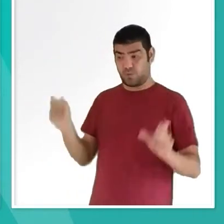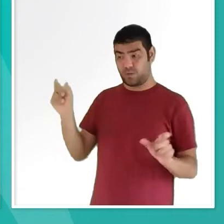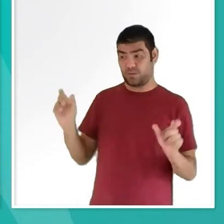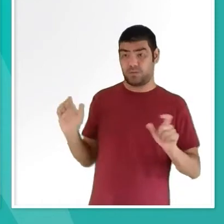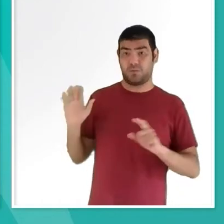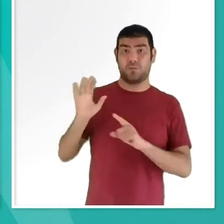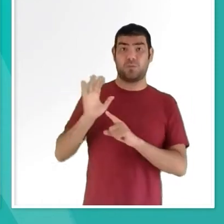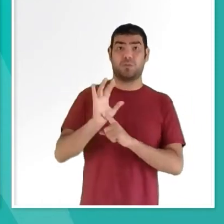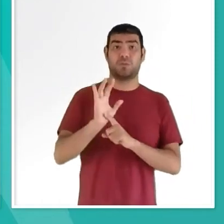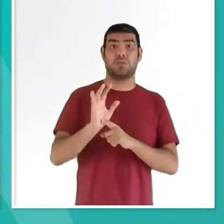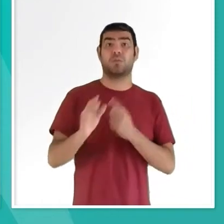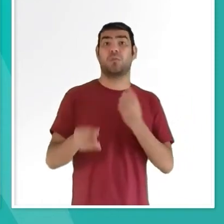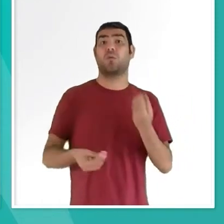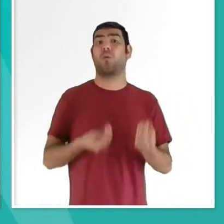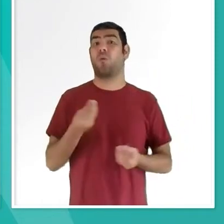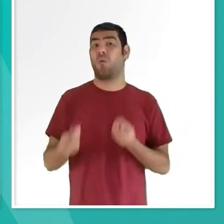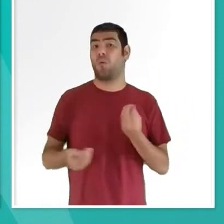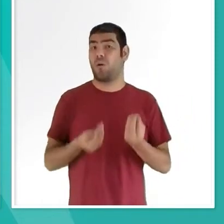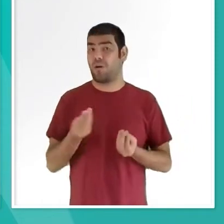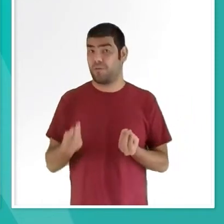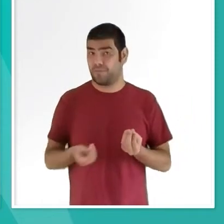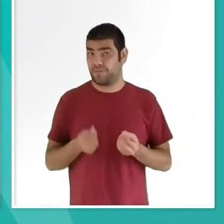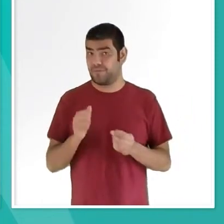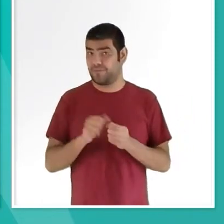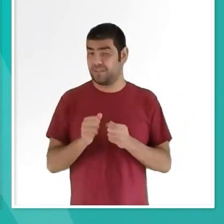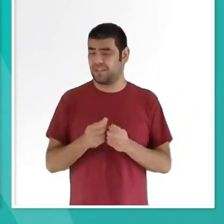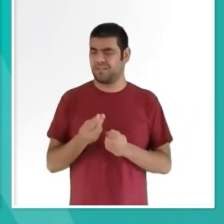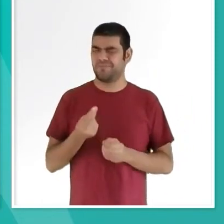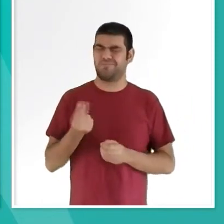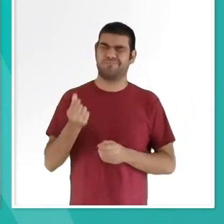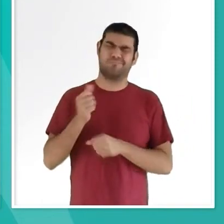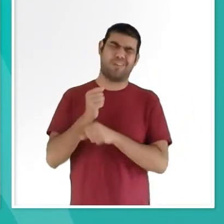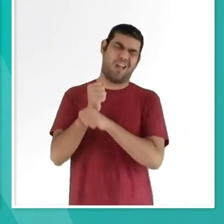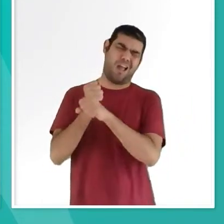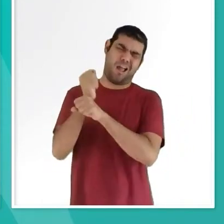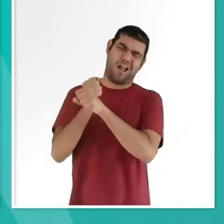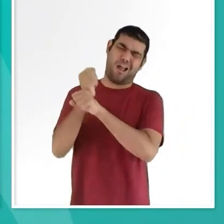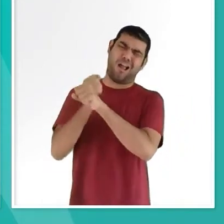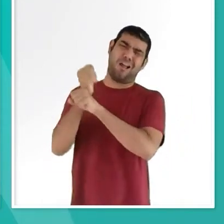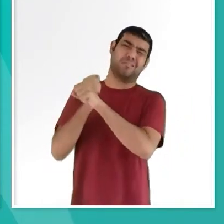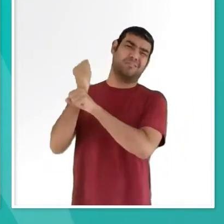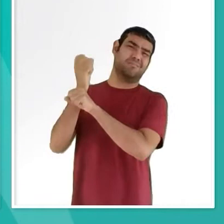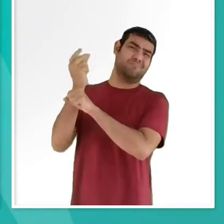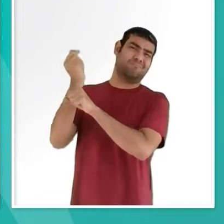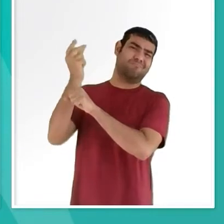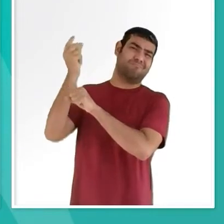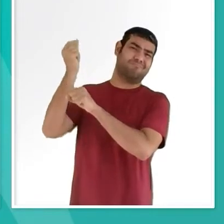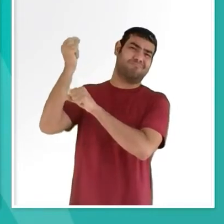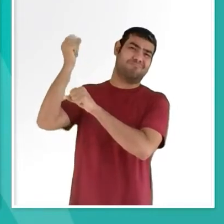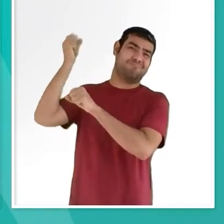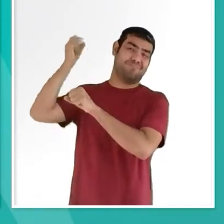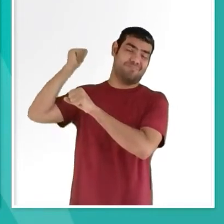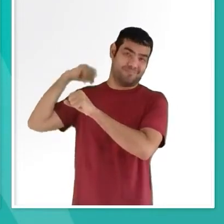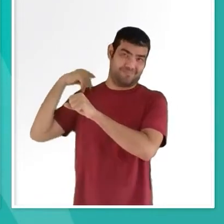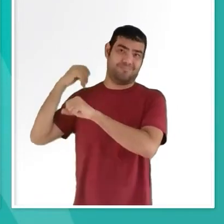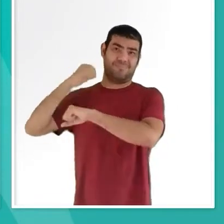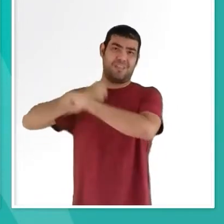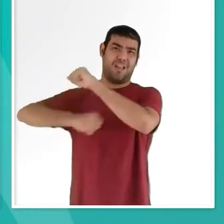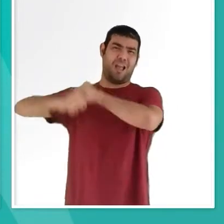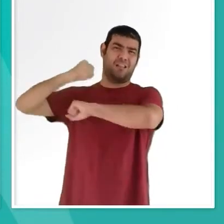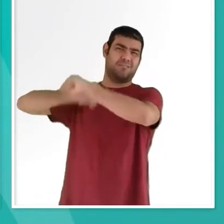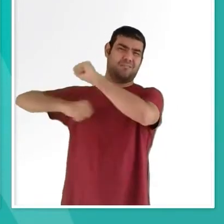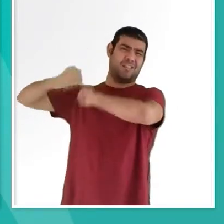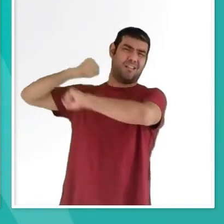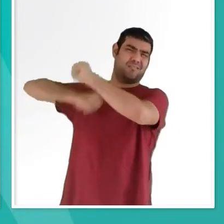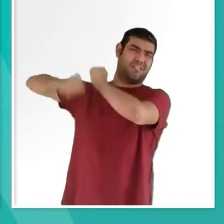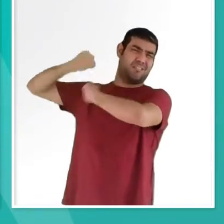era feito há milhões, aliás, há milhares de anos atrás, certo? Há milhares de anos